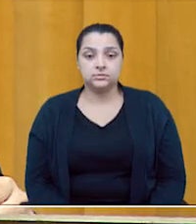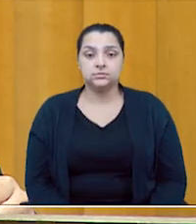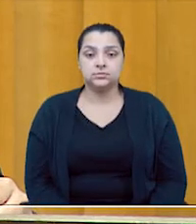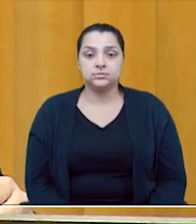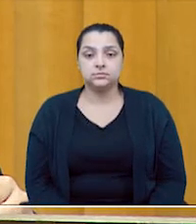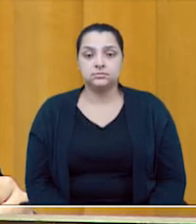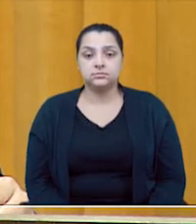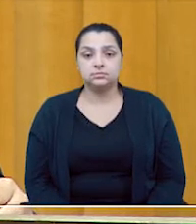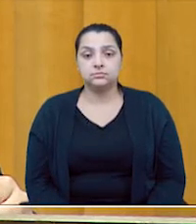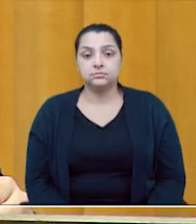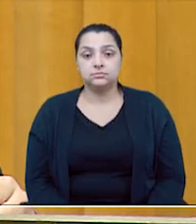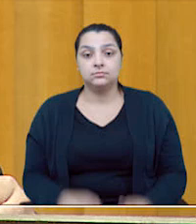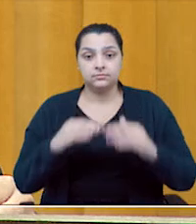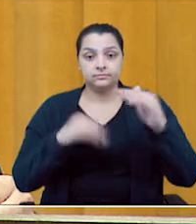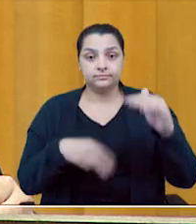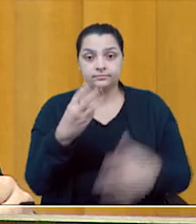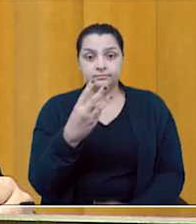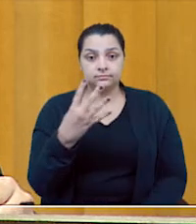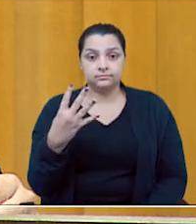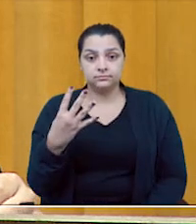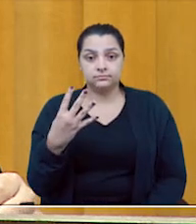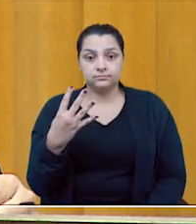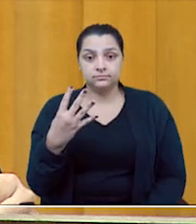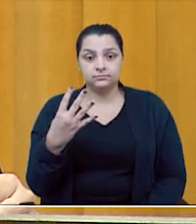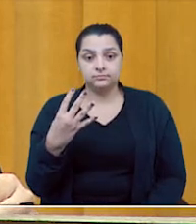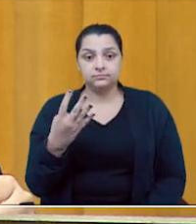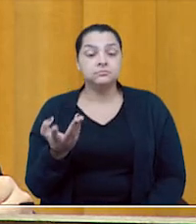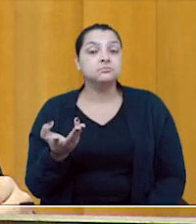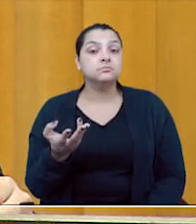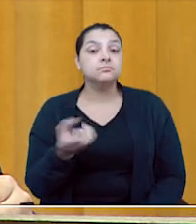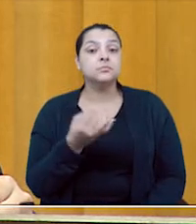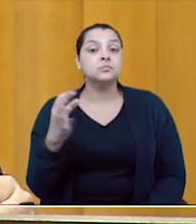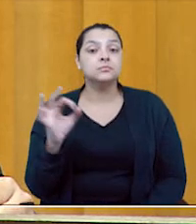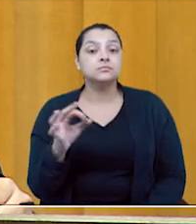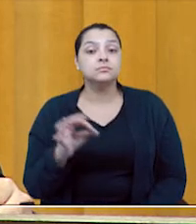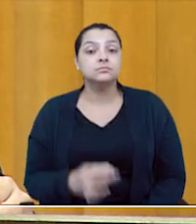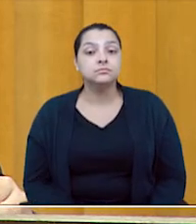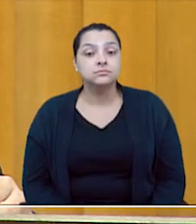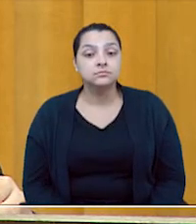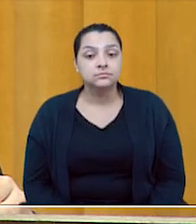E os abaixo de 34, quem acerta quantos por cento eram?